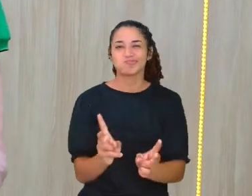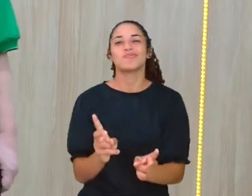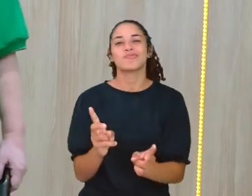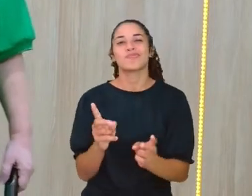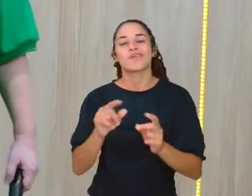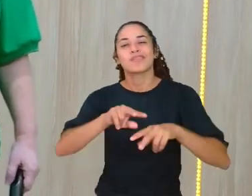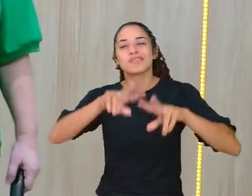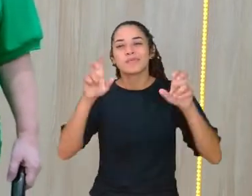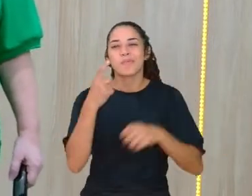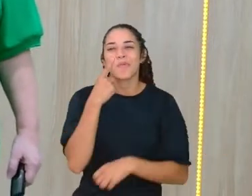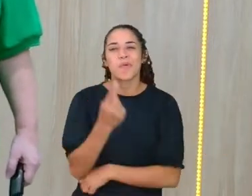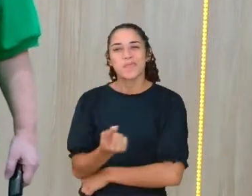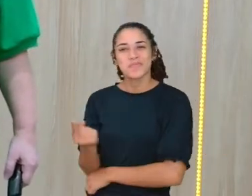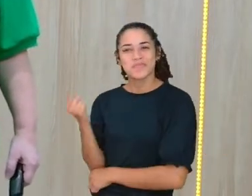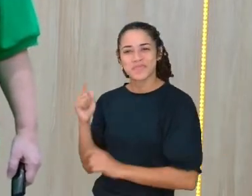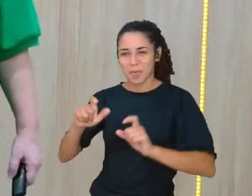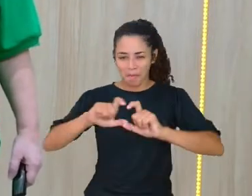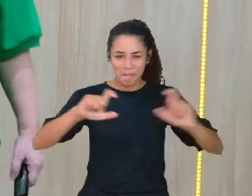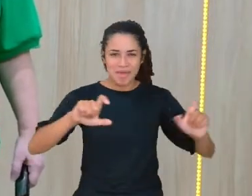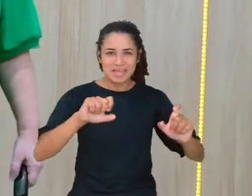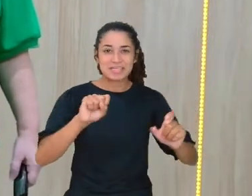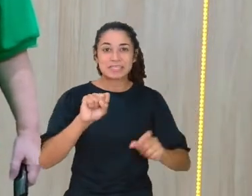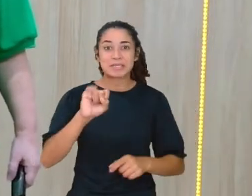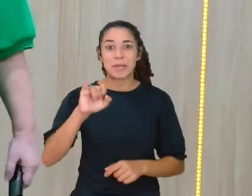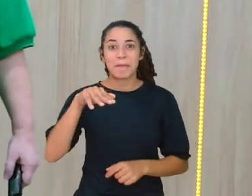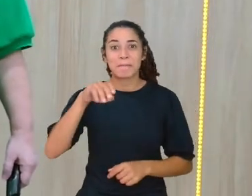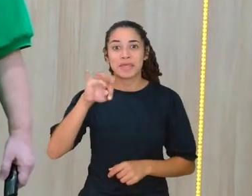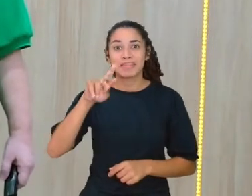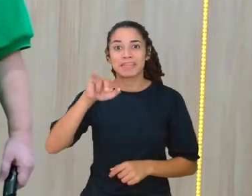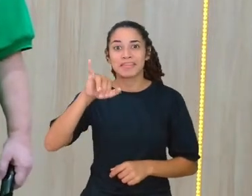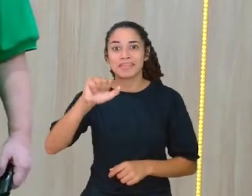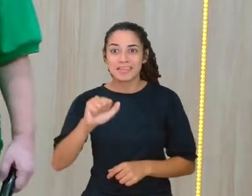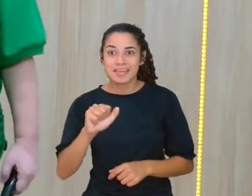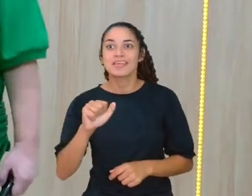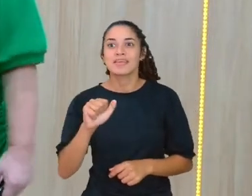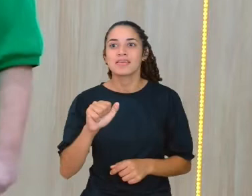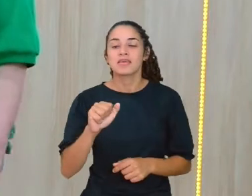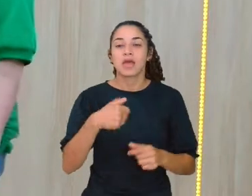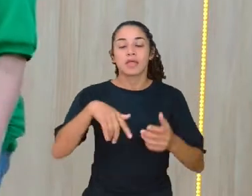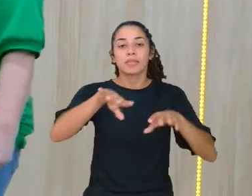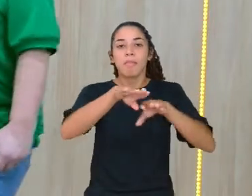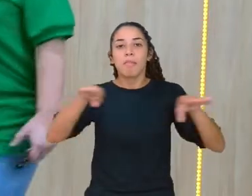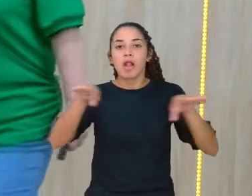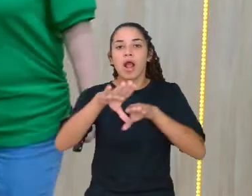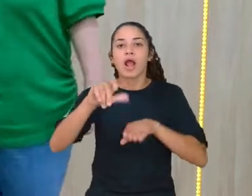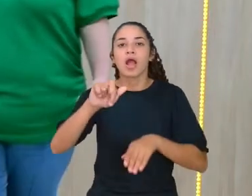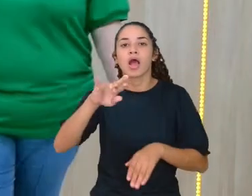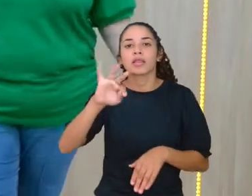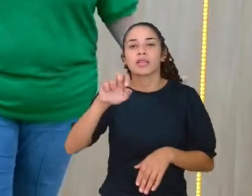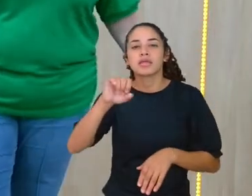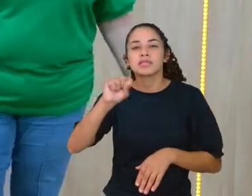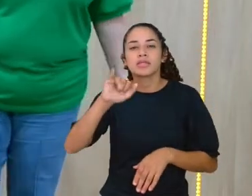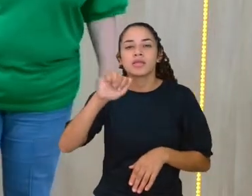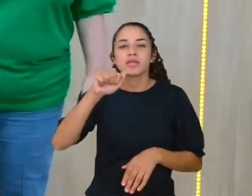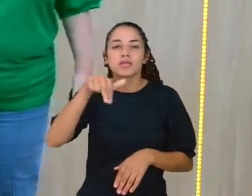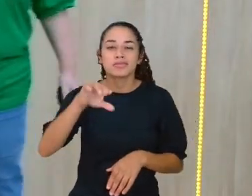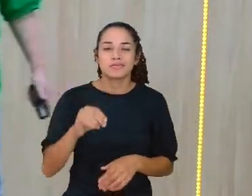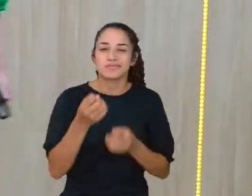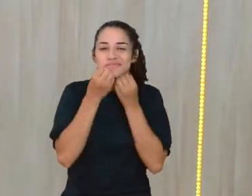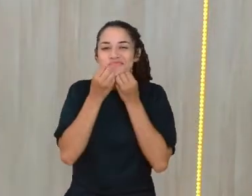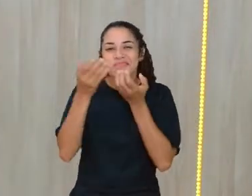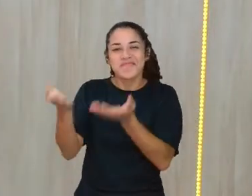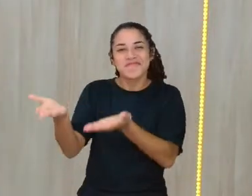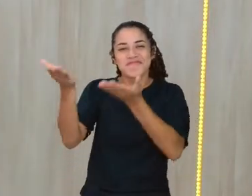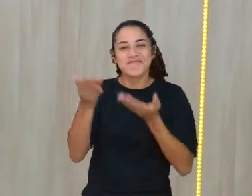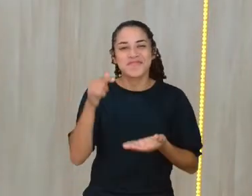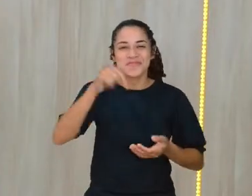simetria de reflexão, especificamente no plano cartesiano. Bem, sejam todos bem-vindos